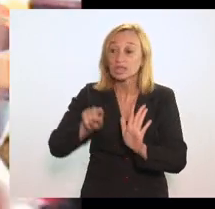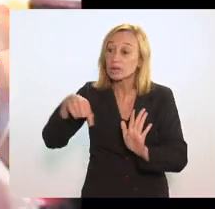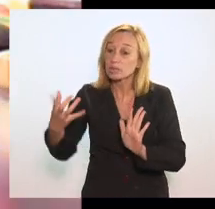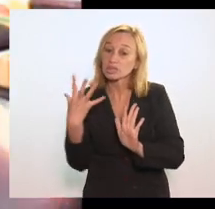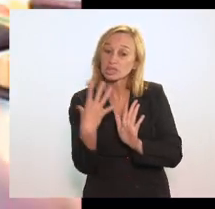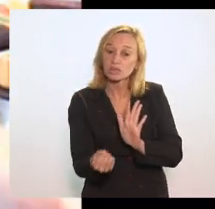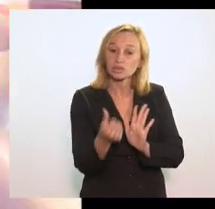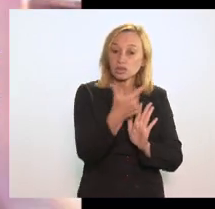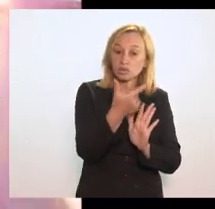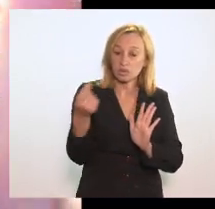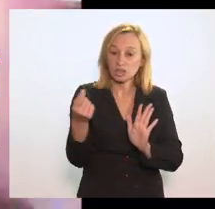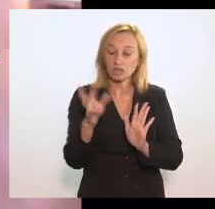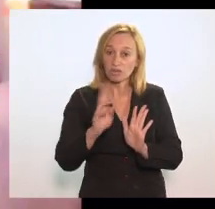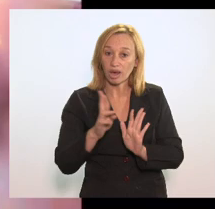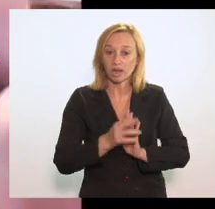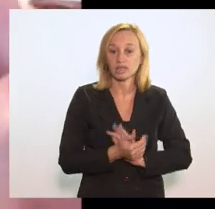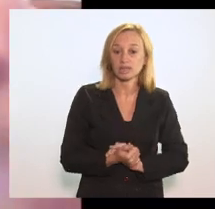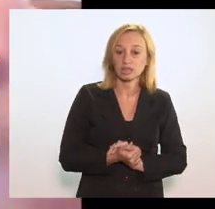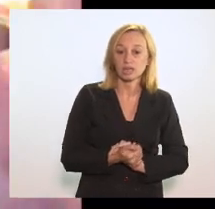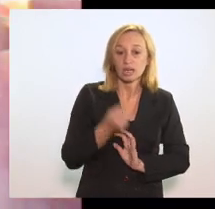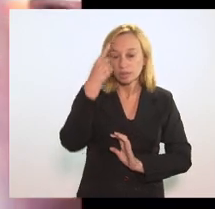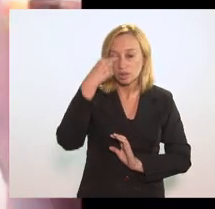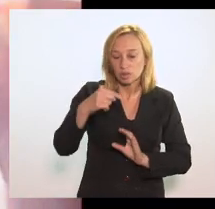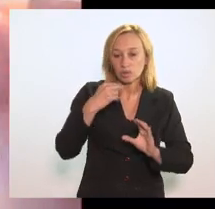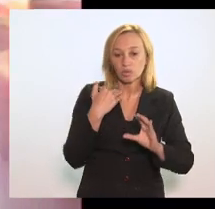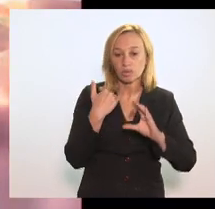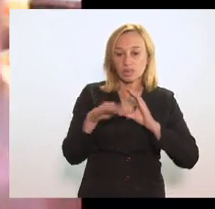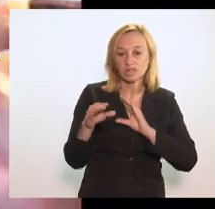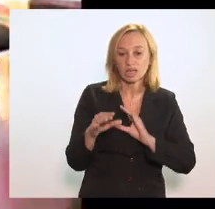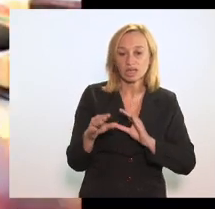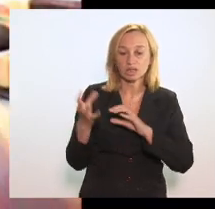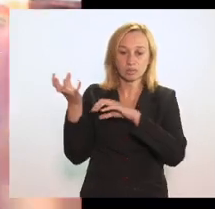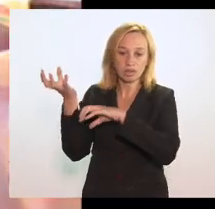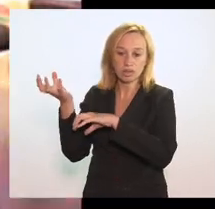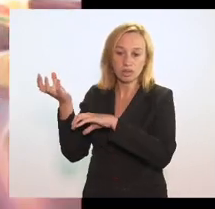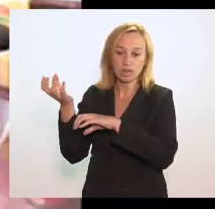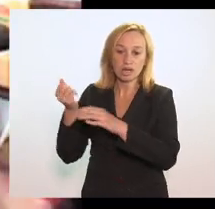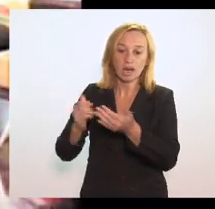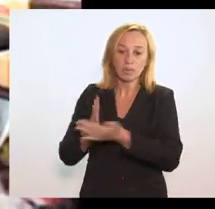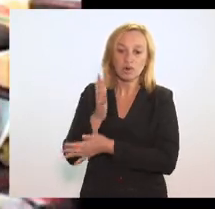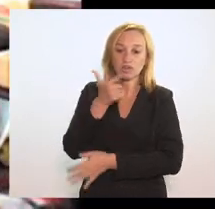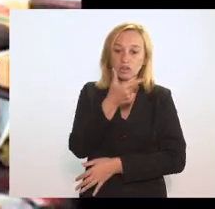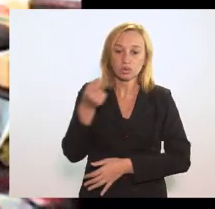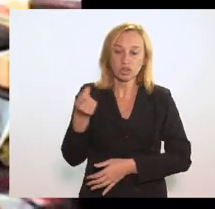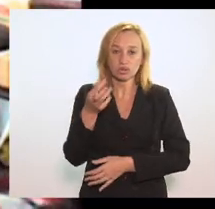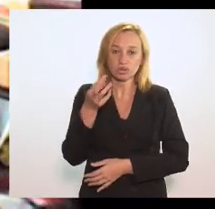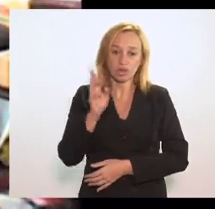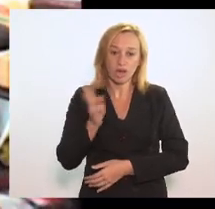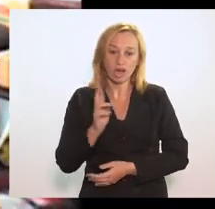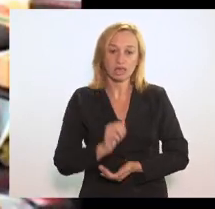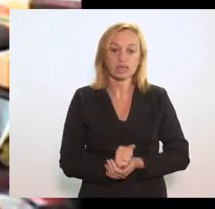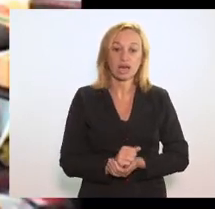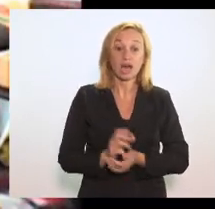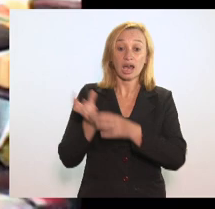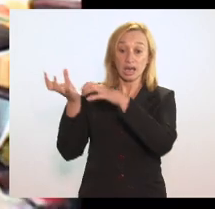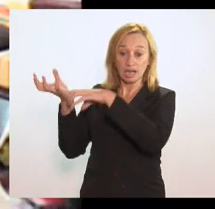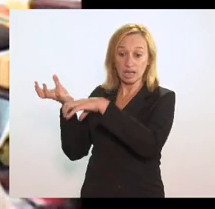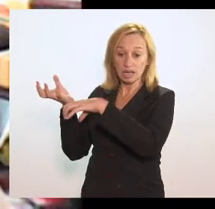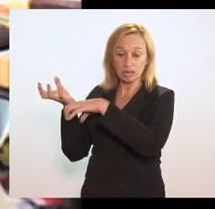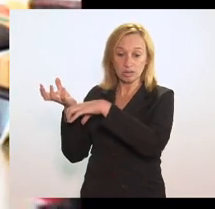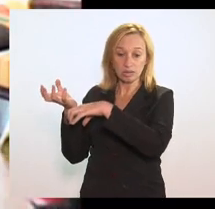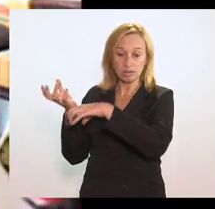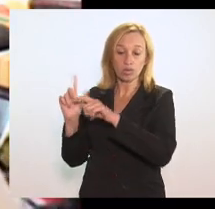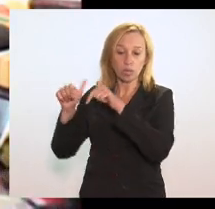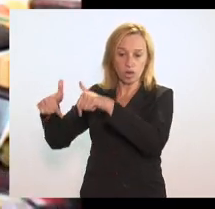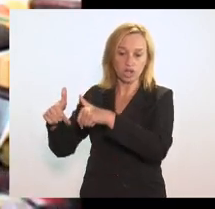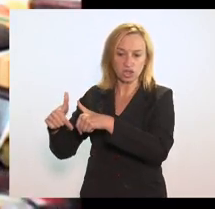fosse de R$200. Mandou uma mensagem para a Câmara propondo auxílio emergencial de R$200. A Câmara, com uma